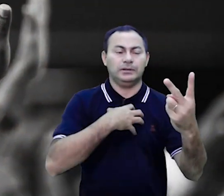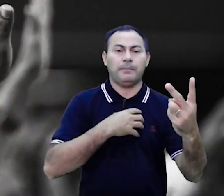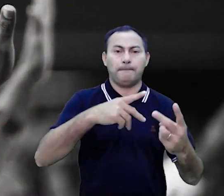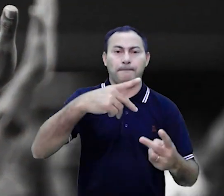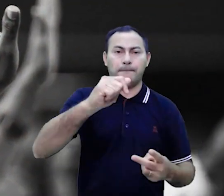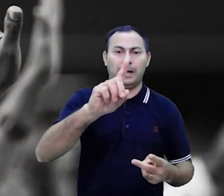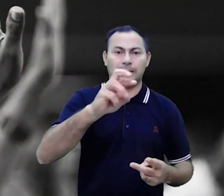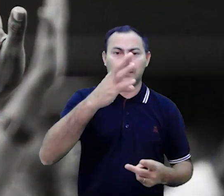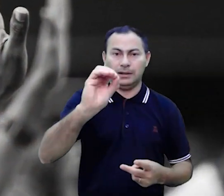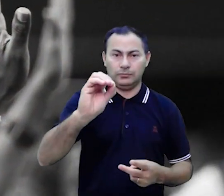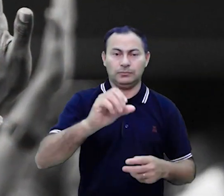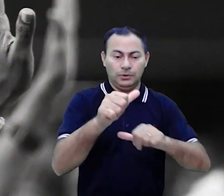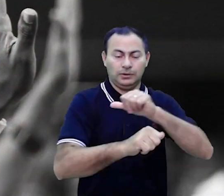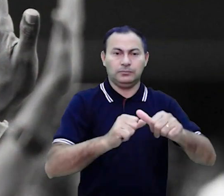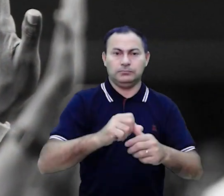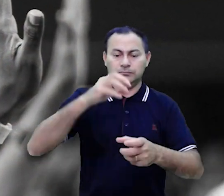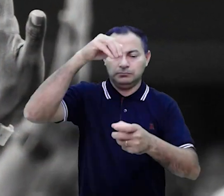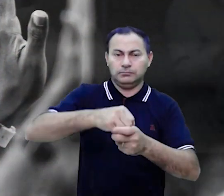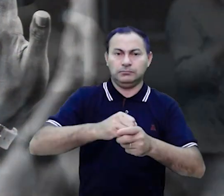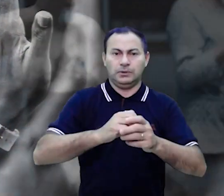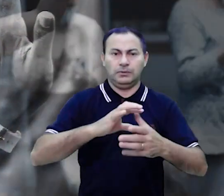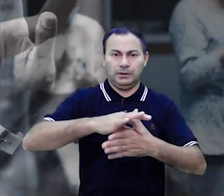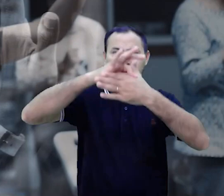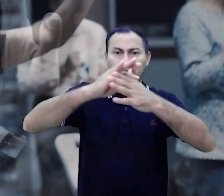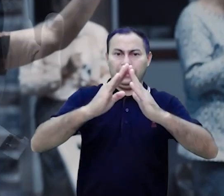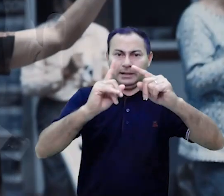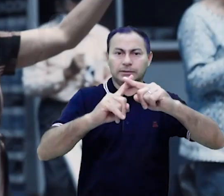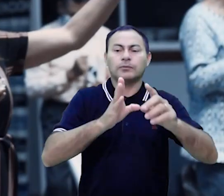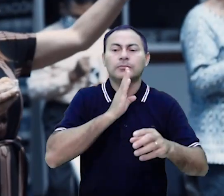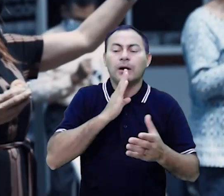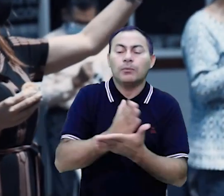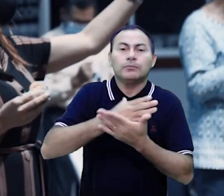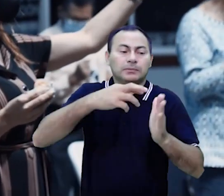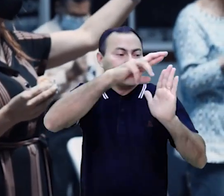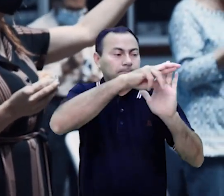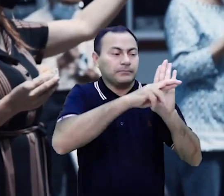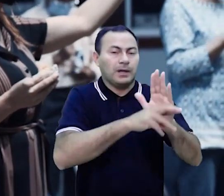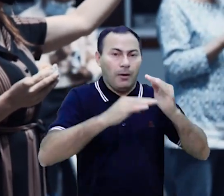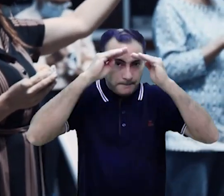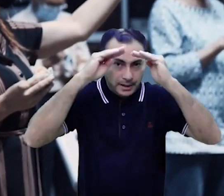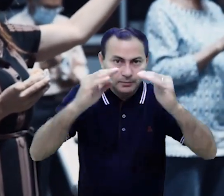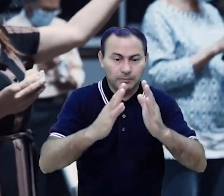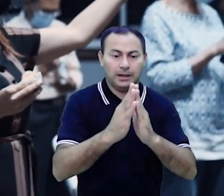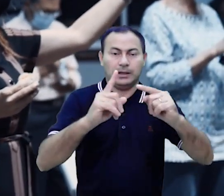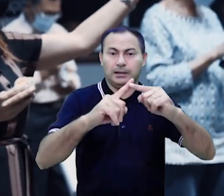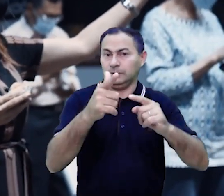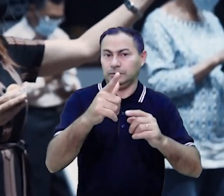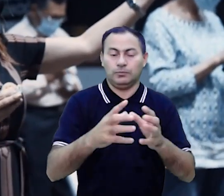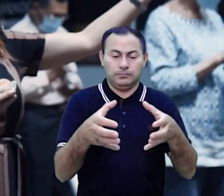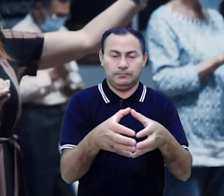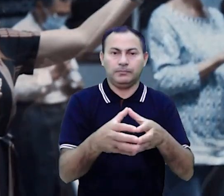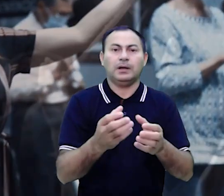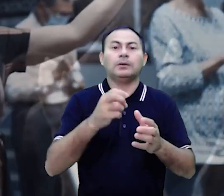2 padrões. Quando nos tornamos membro de uma igreja, tomamos conhecimento de alguns padrões que deveremos seguir. Uma